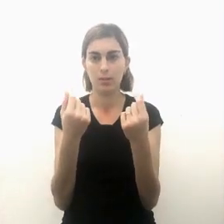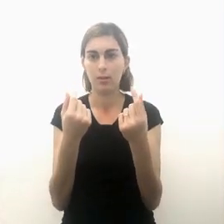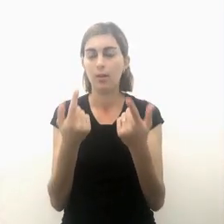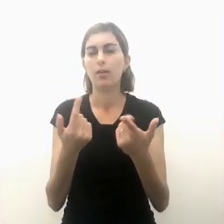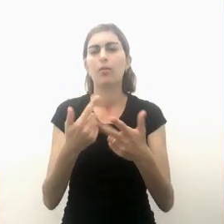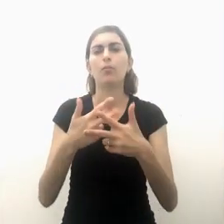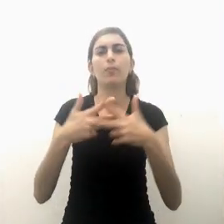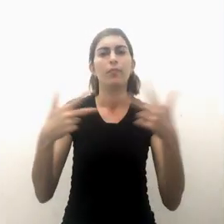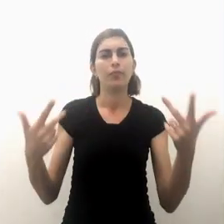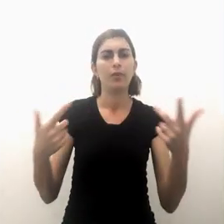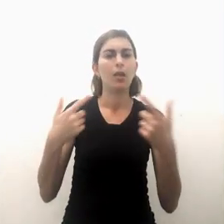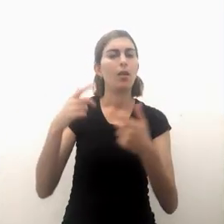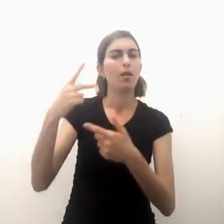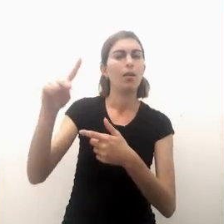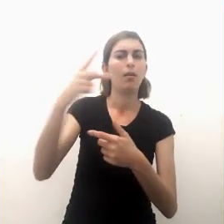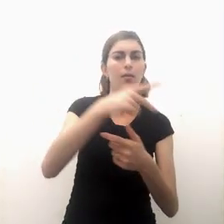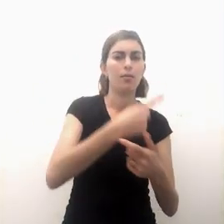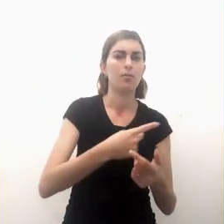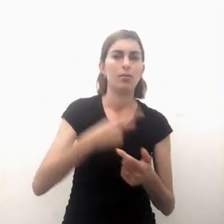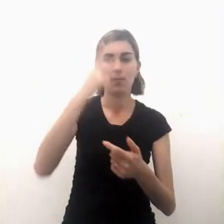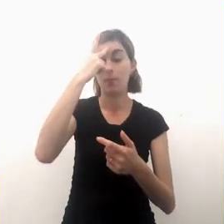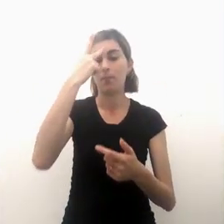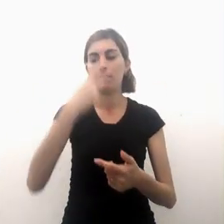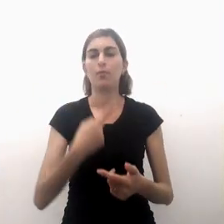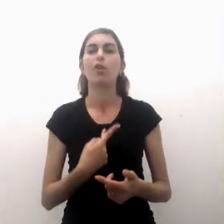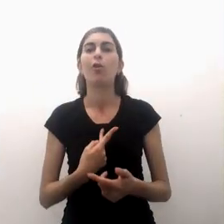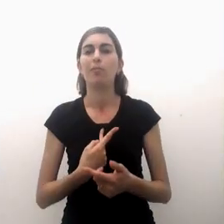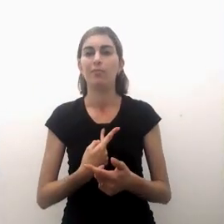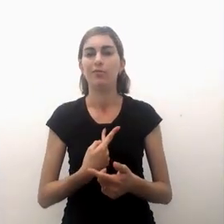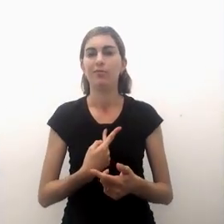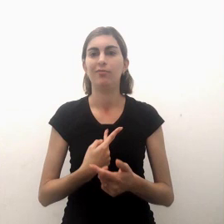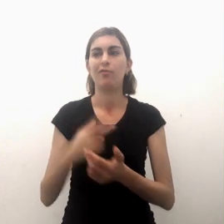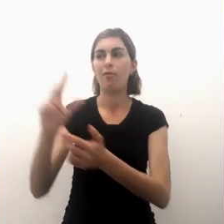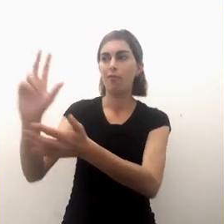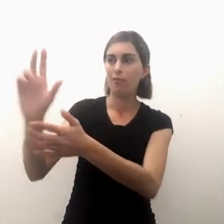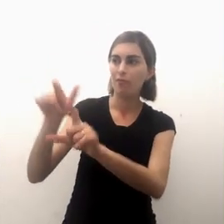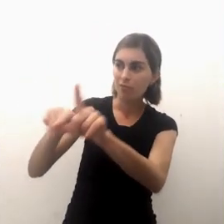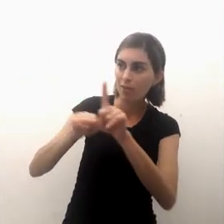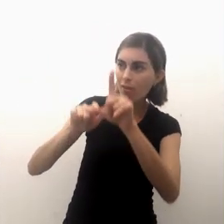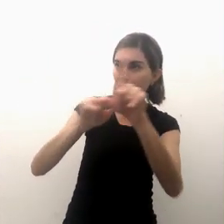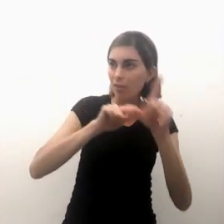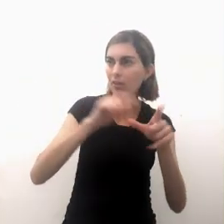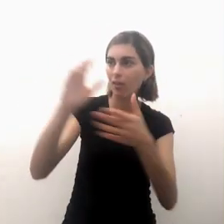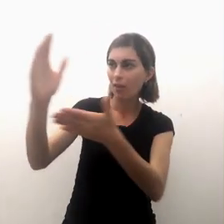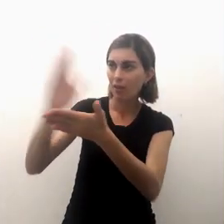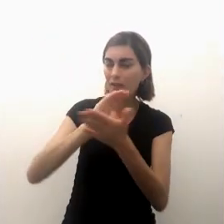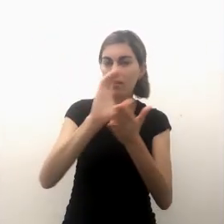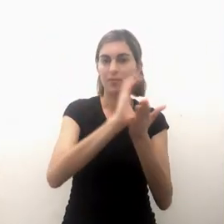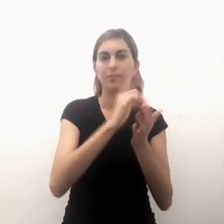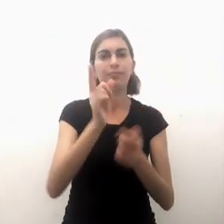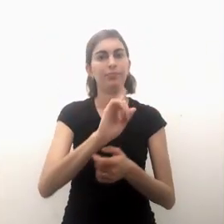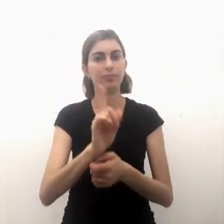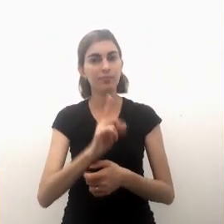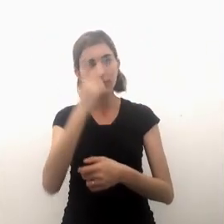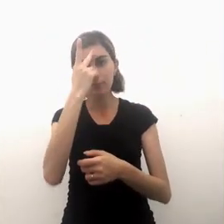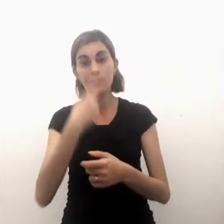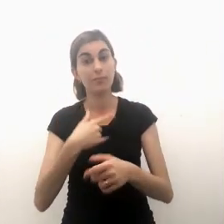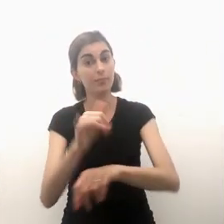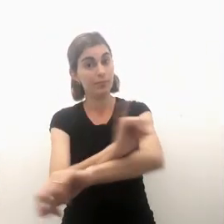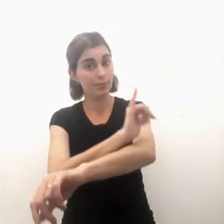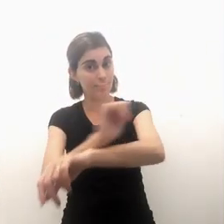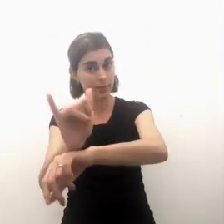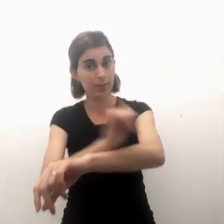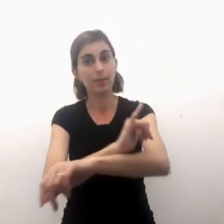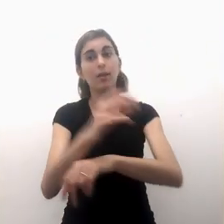bens e alimentos, eles vão ser aí autossuficiente, buscar ser autossuficiente. Essa estratégia